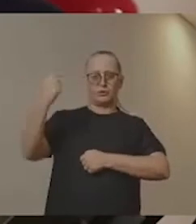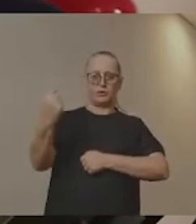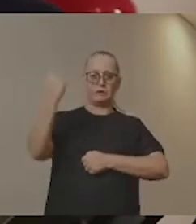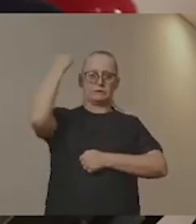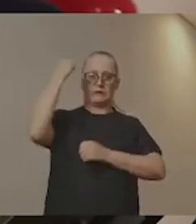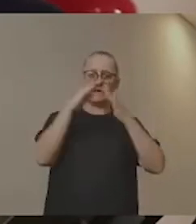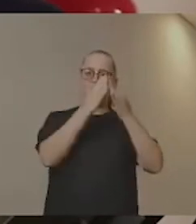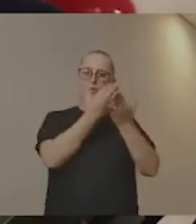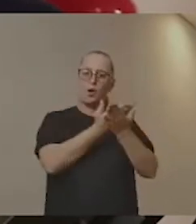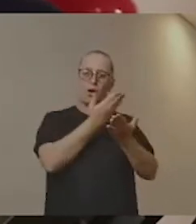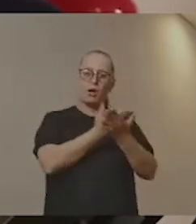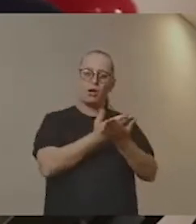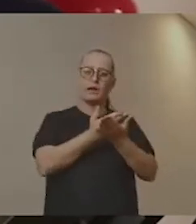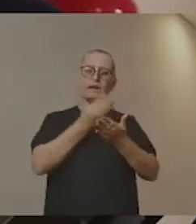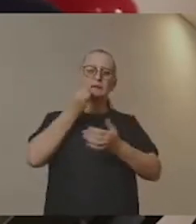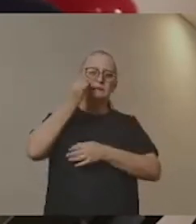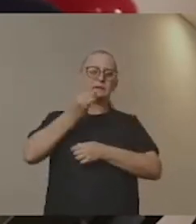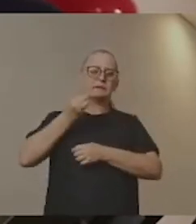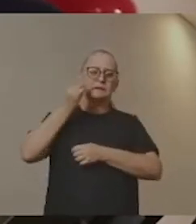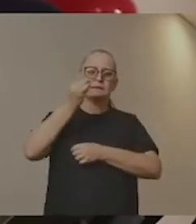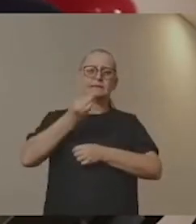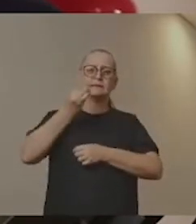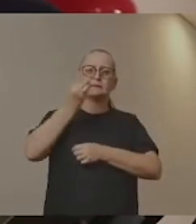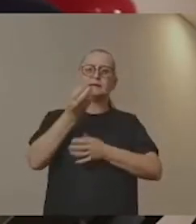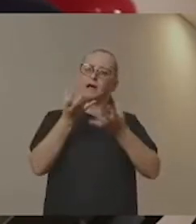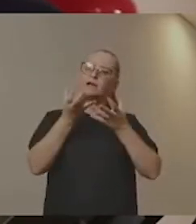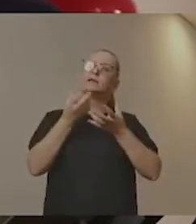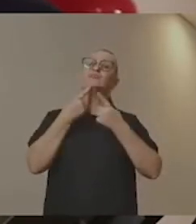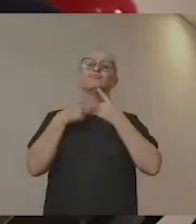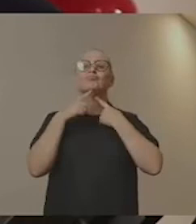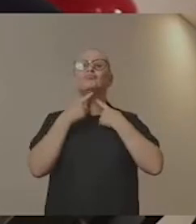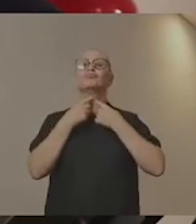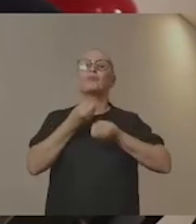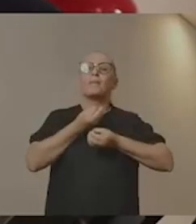de diálogos, né? De trazer...